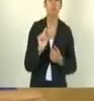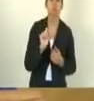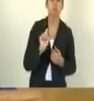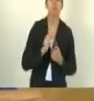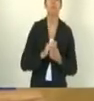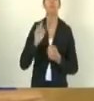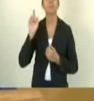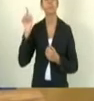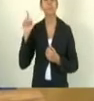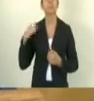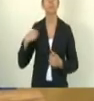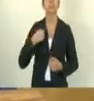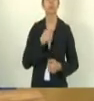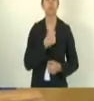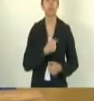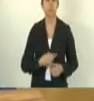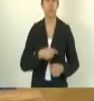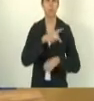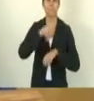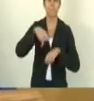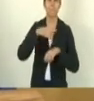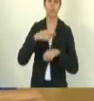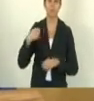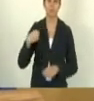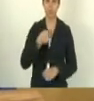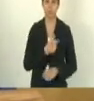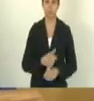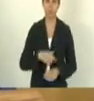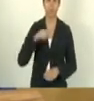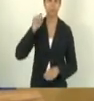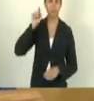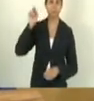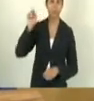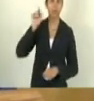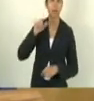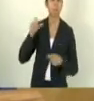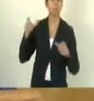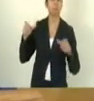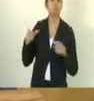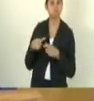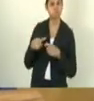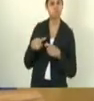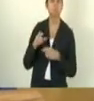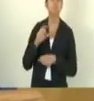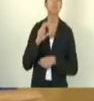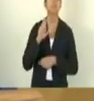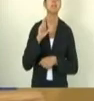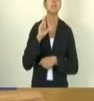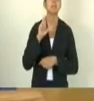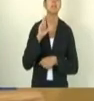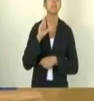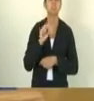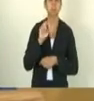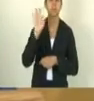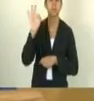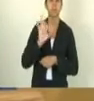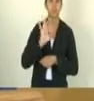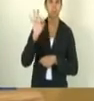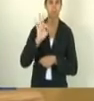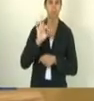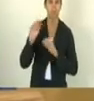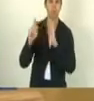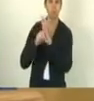do Japão. O Japão é um arquipélago muito pequeno, 50% do território japonês